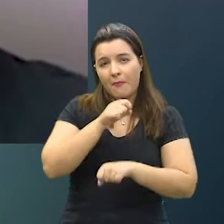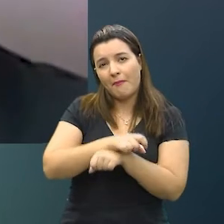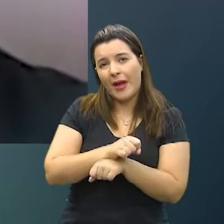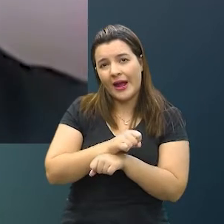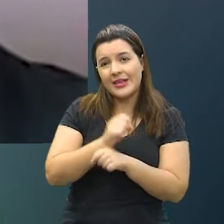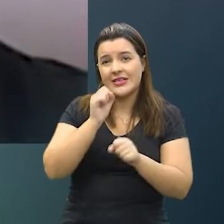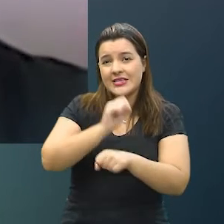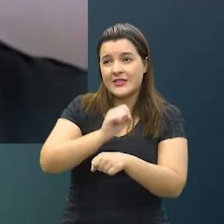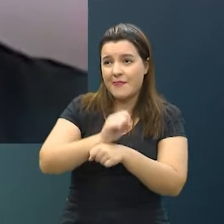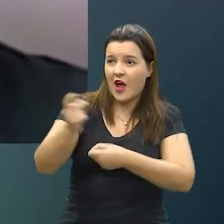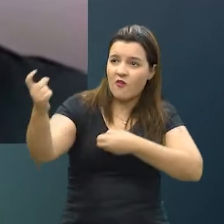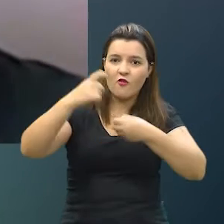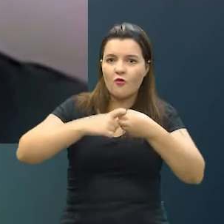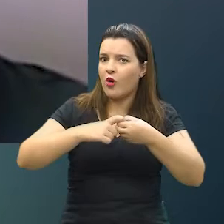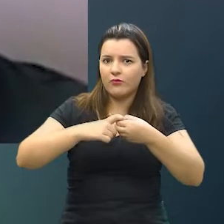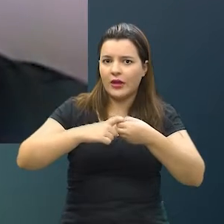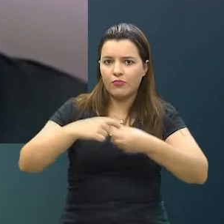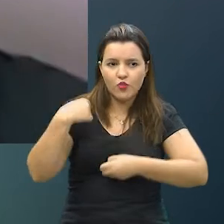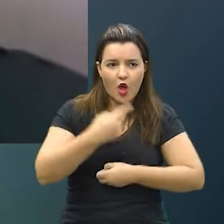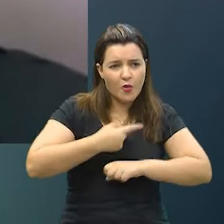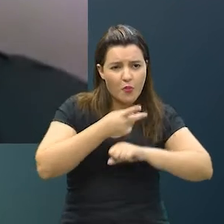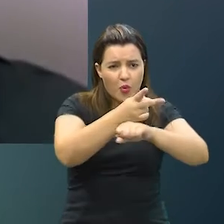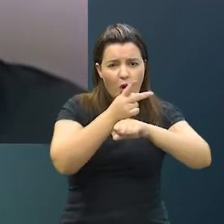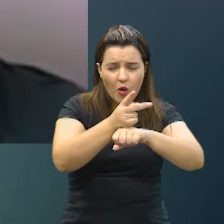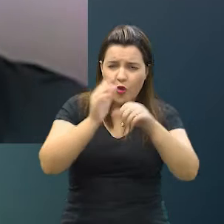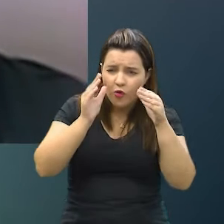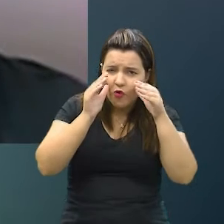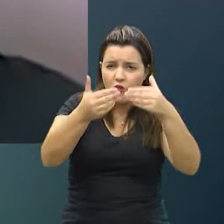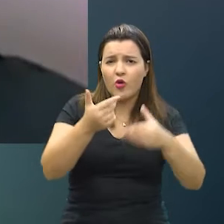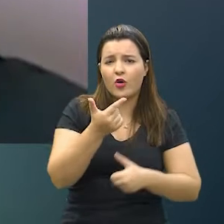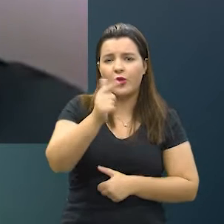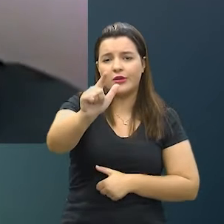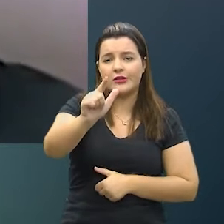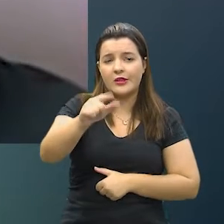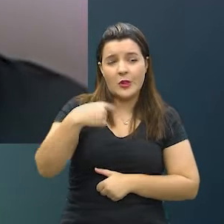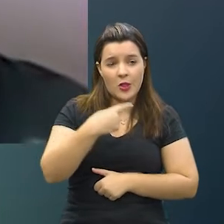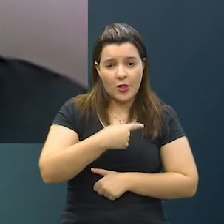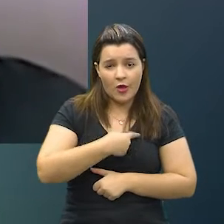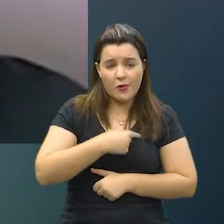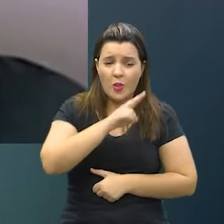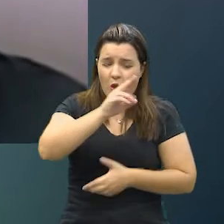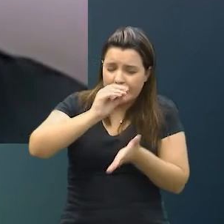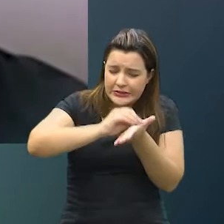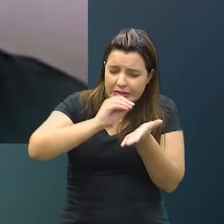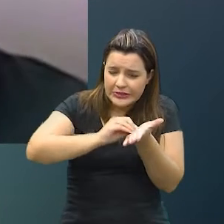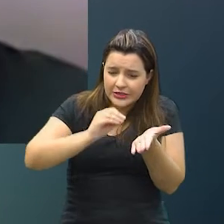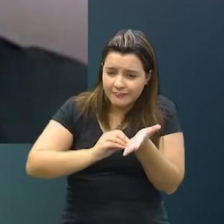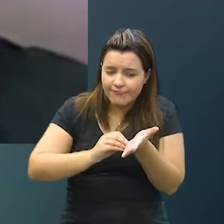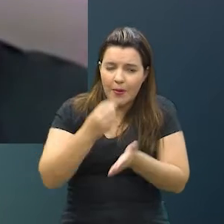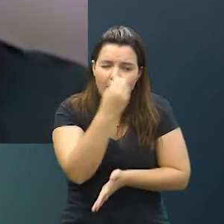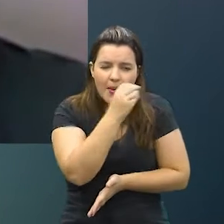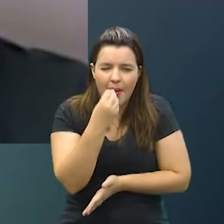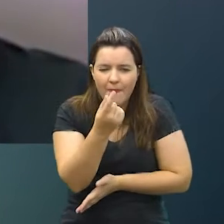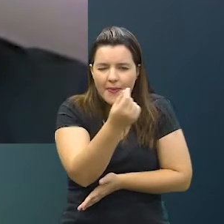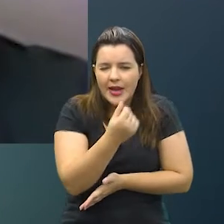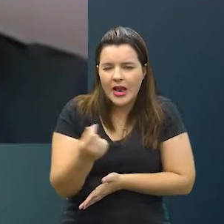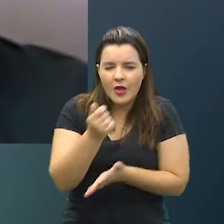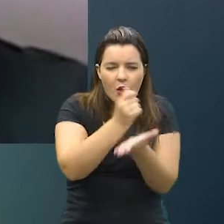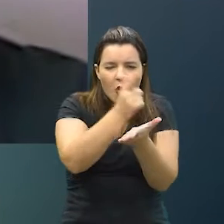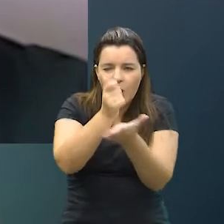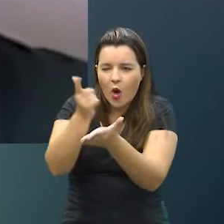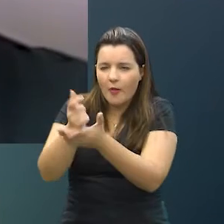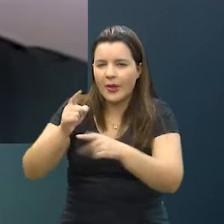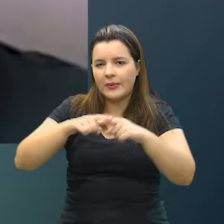procurar formas alternativas de fazer o trabalho, redução de custo, cadastramento de novos fornecedores, para a gente